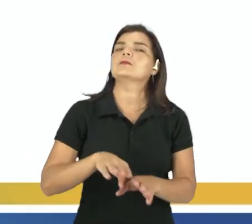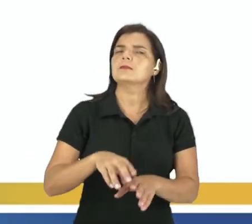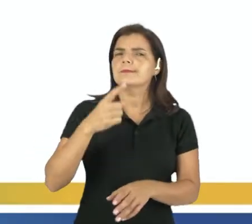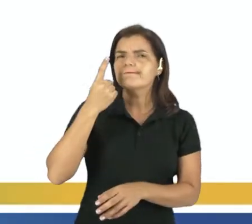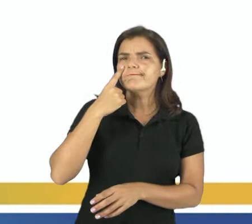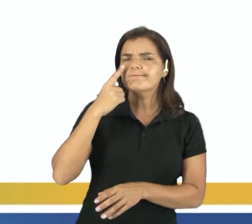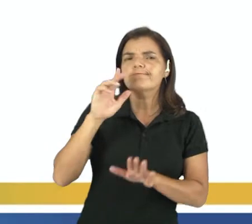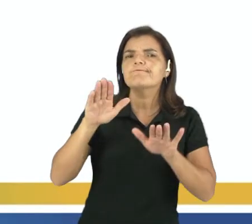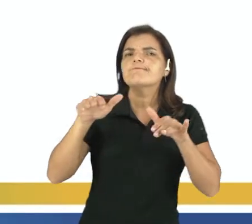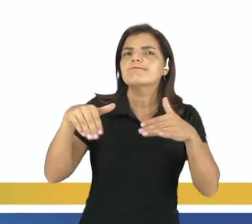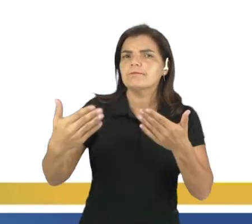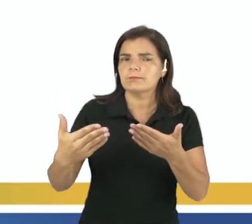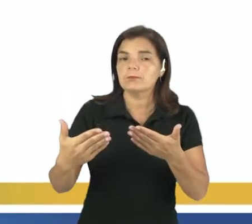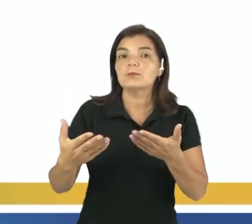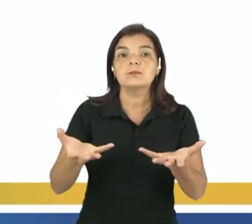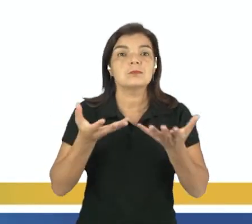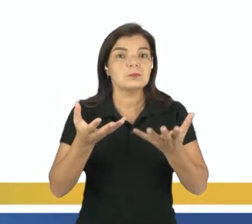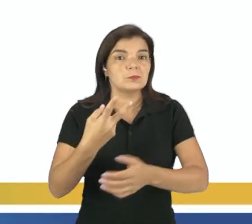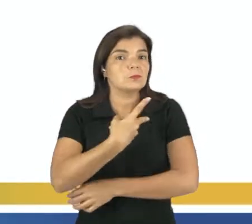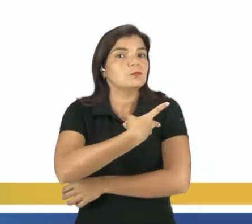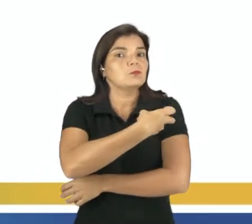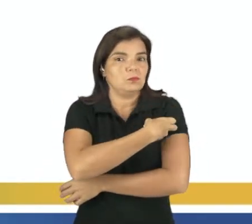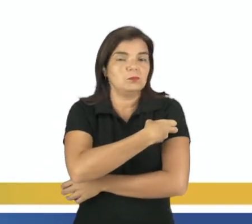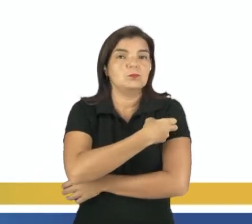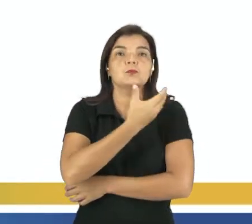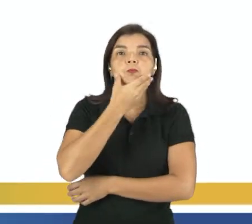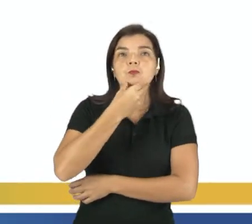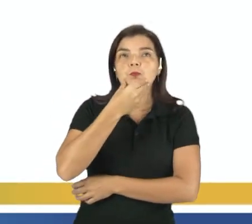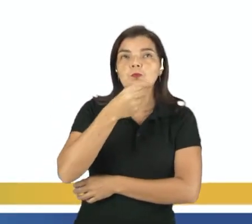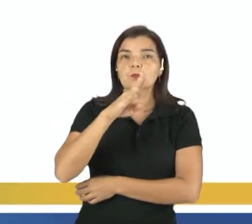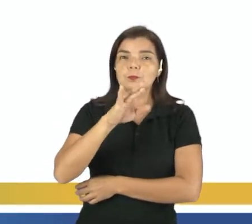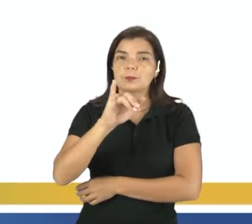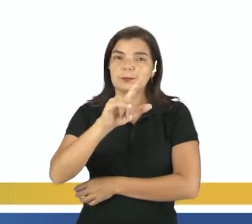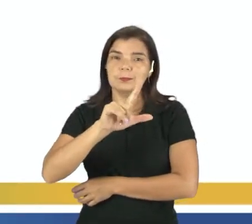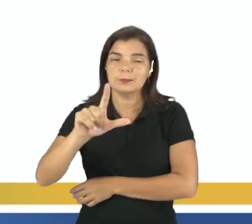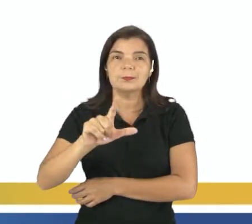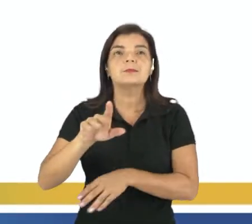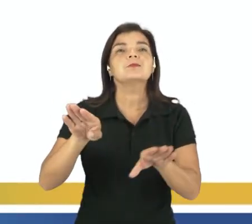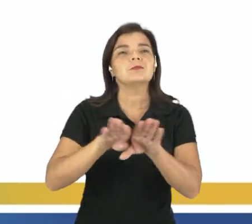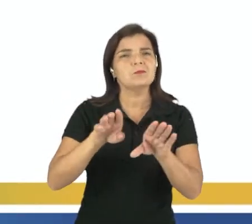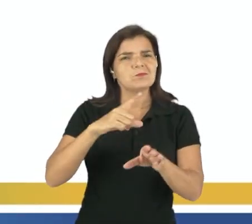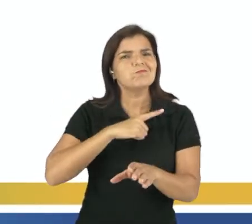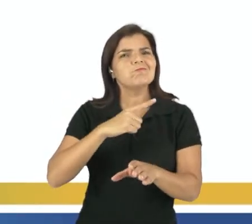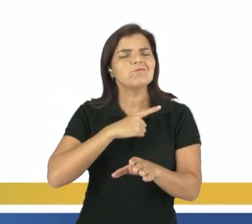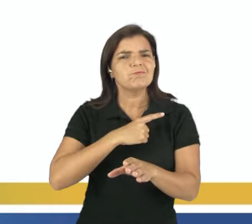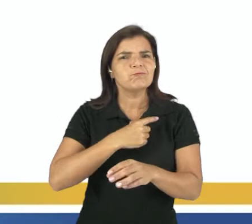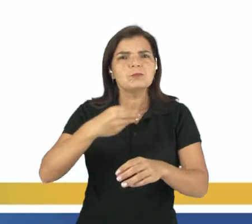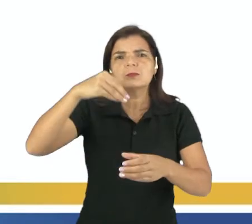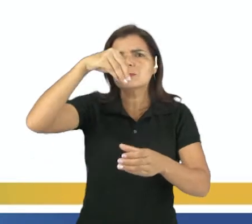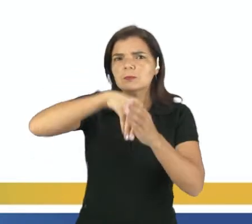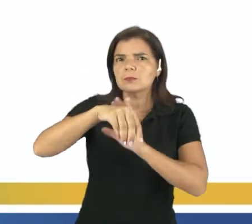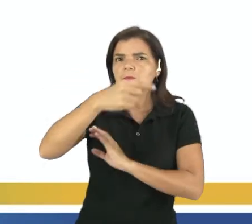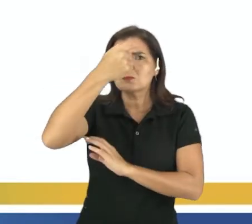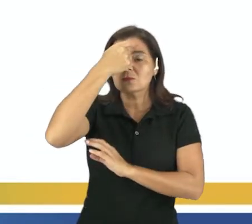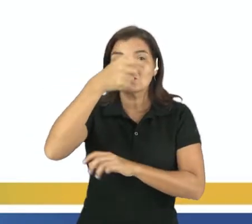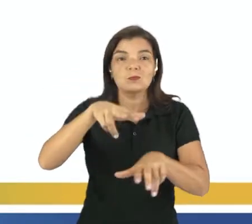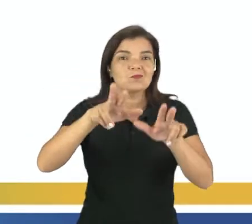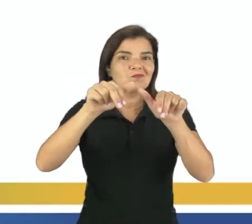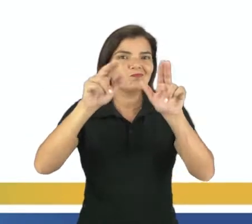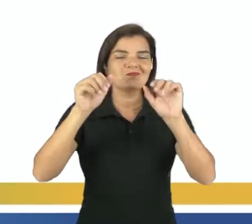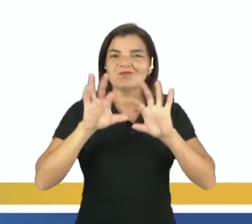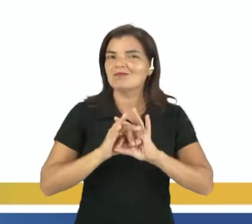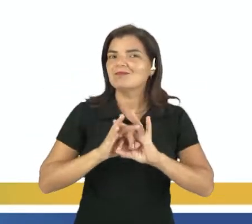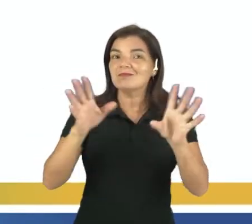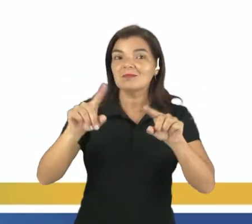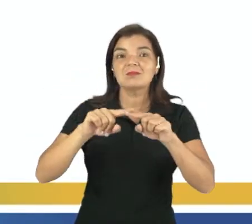lá em qual mais quiseram vacinas do Bill Gates. Depois que isto estiver em seu organismo, você nunca mais será